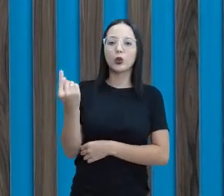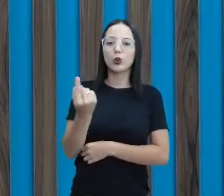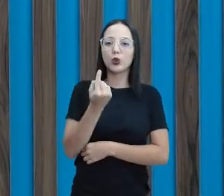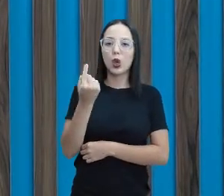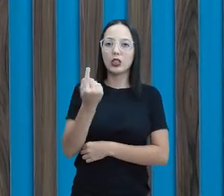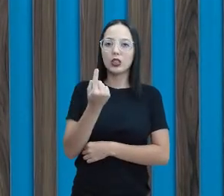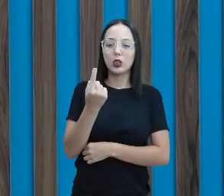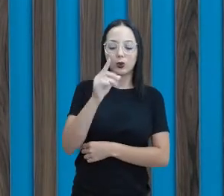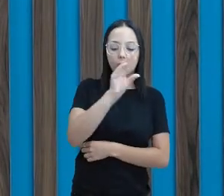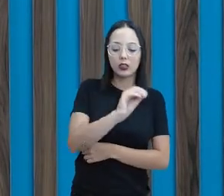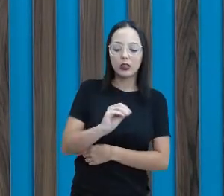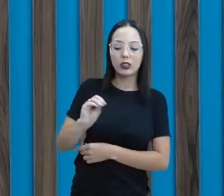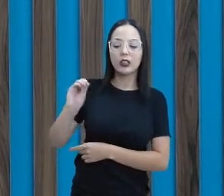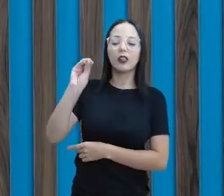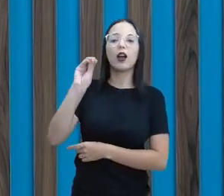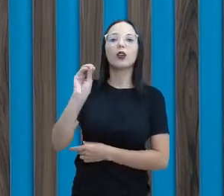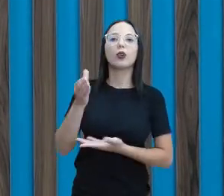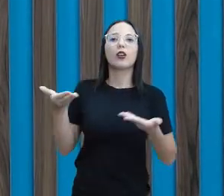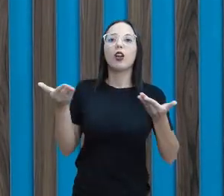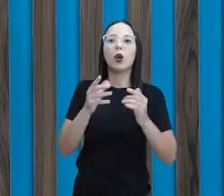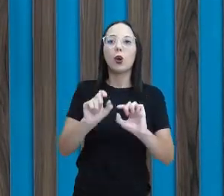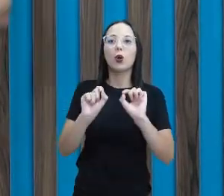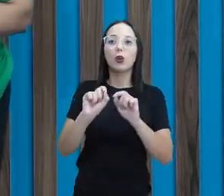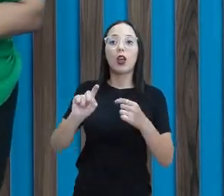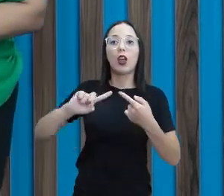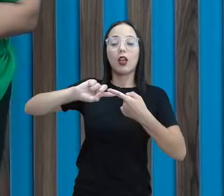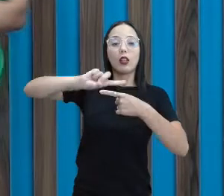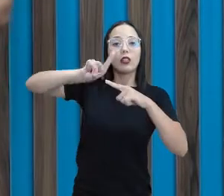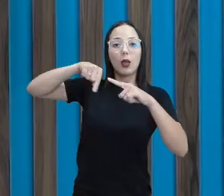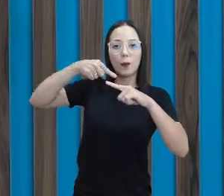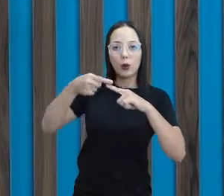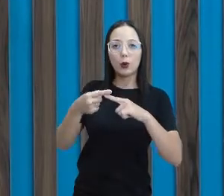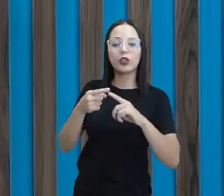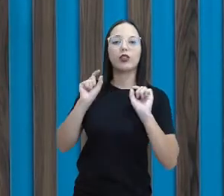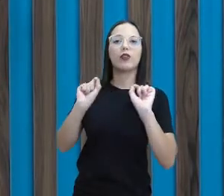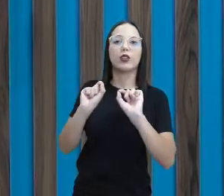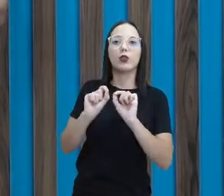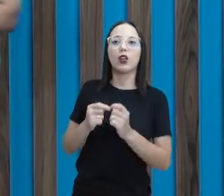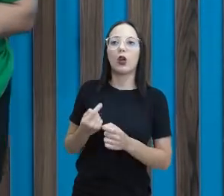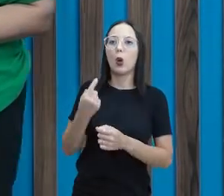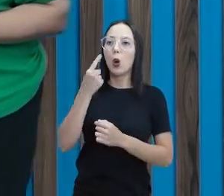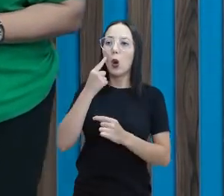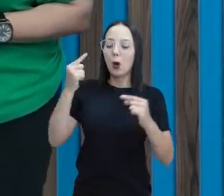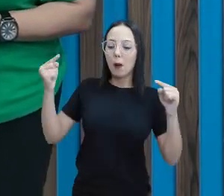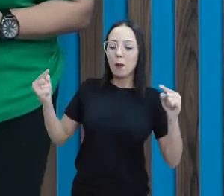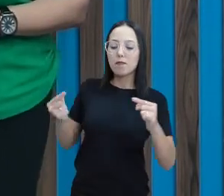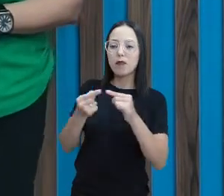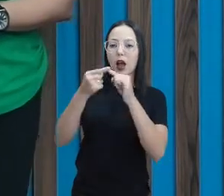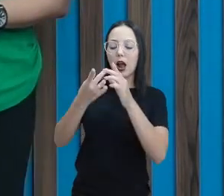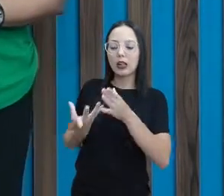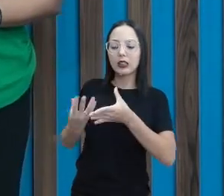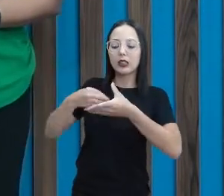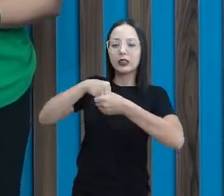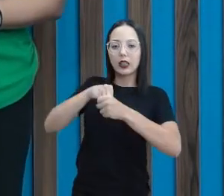desse organismo 1. E aí, ó, depois que ele for isolado, ele vai ser inserido no gene